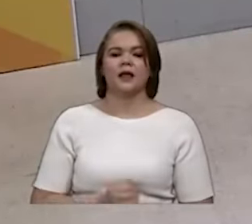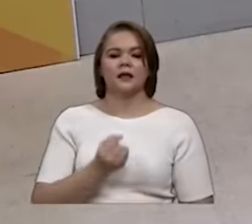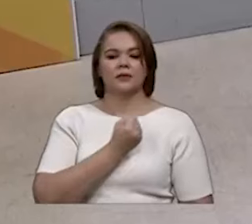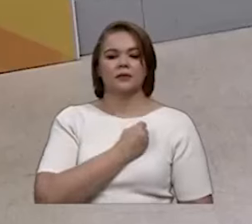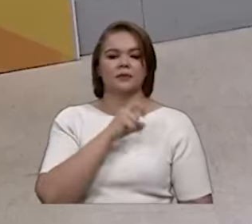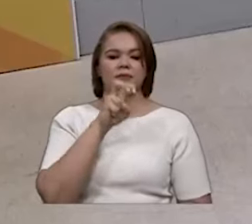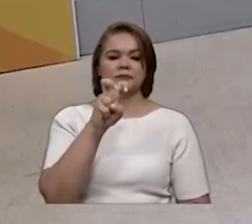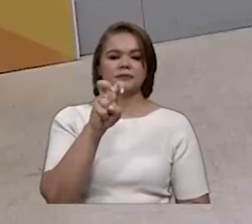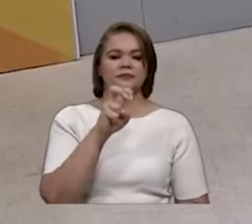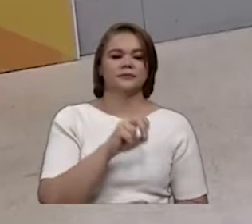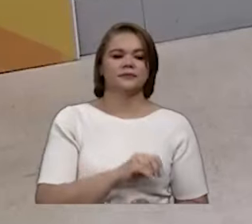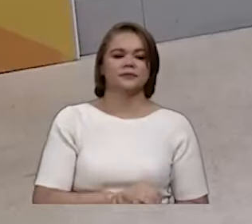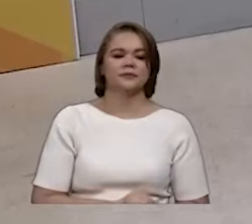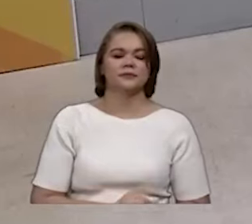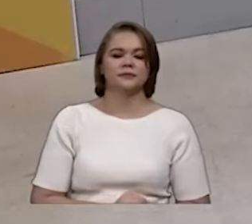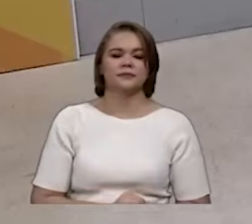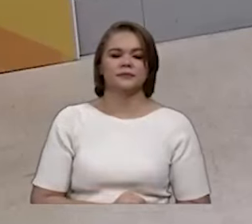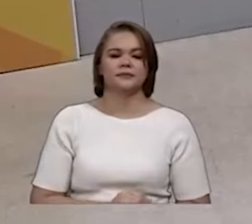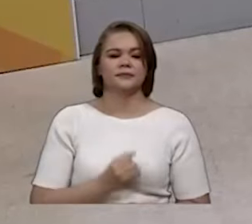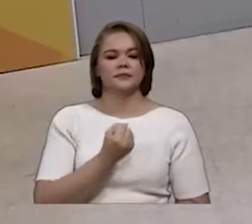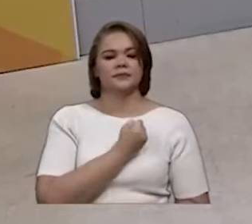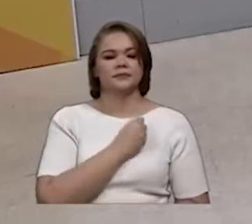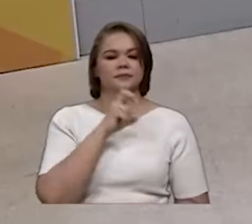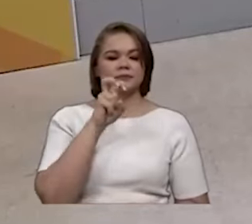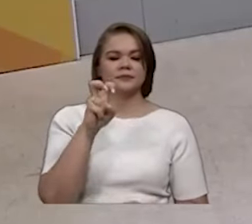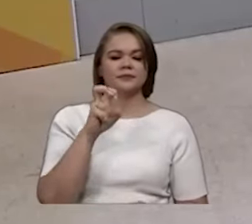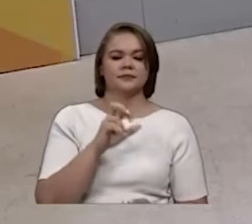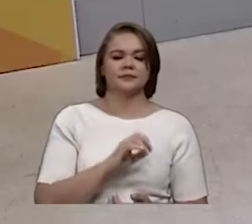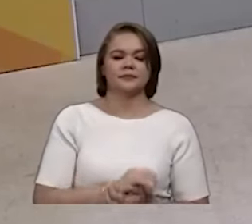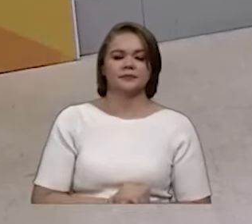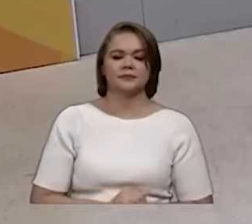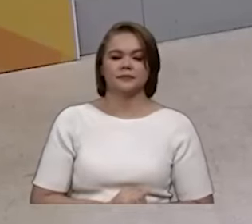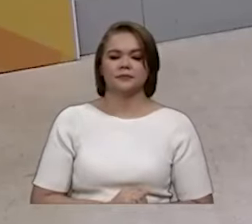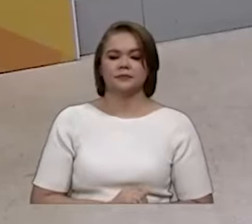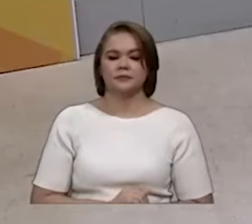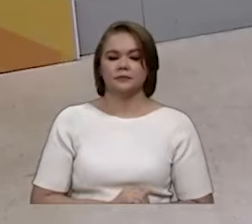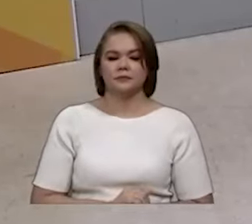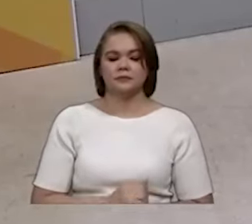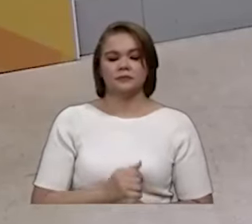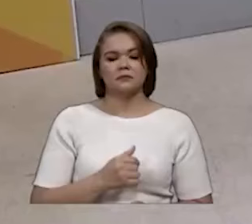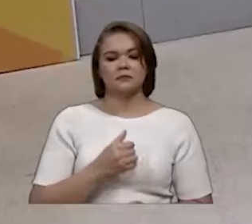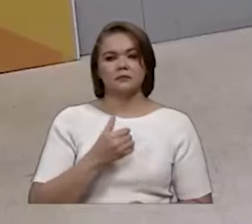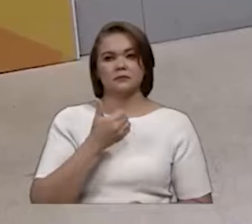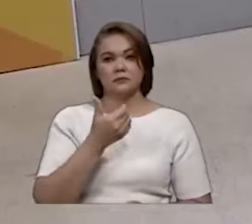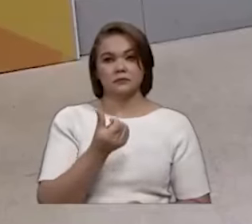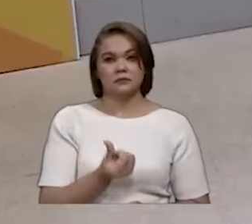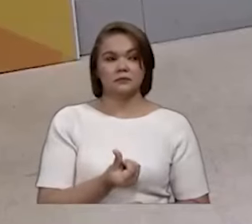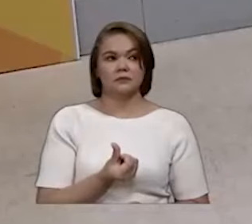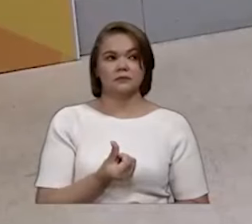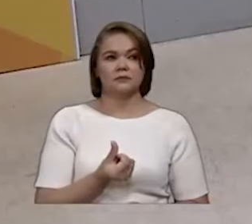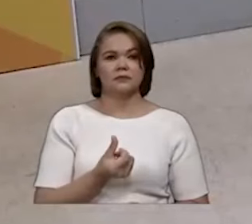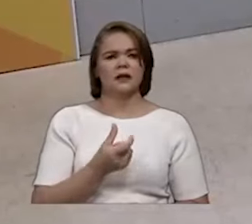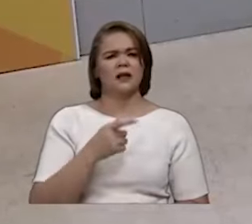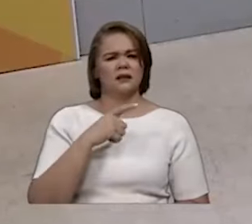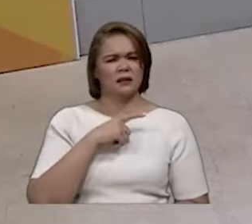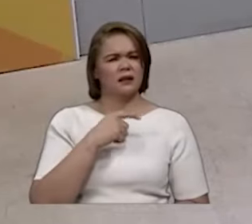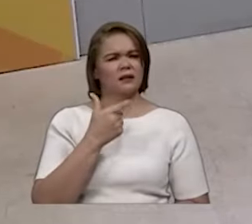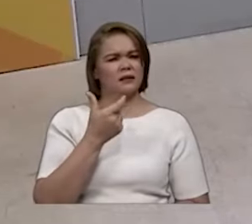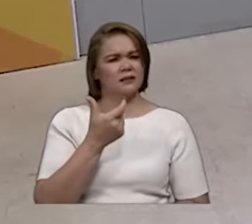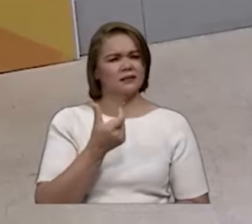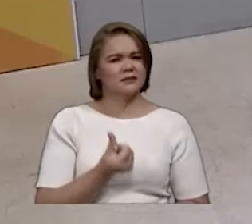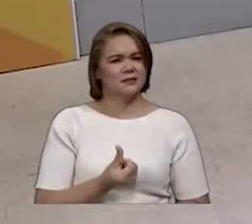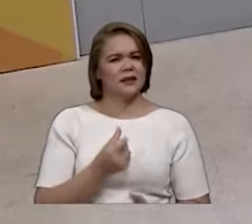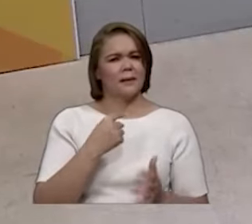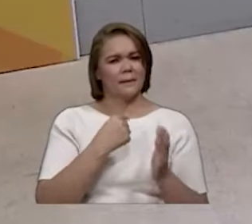5. Número 5. Tem aí o 16? Tem aí 16? Já marca ele,